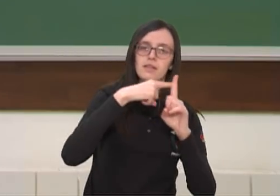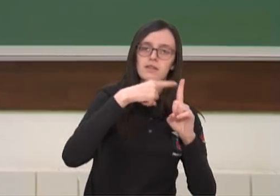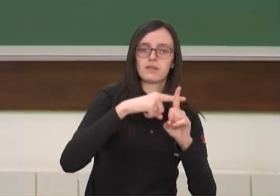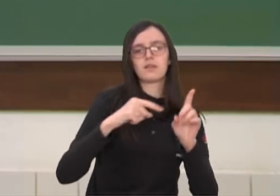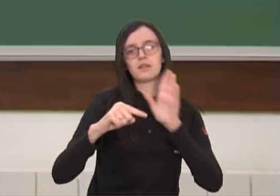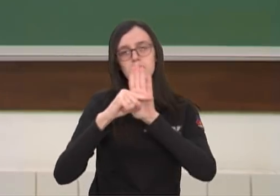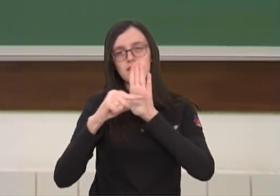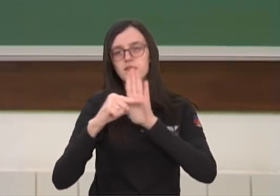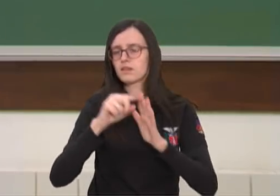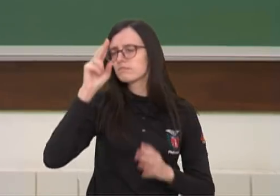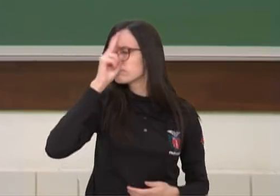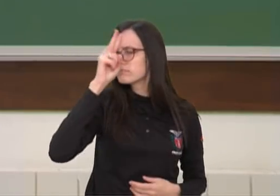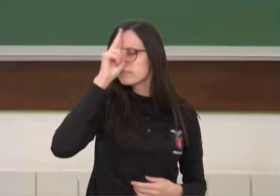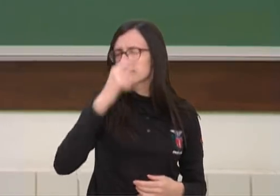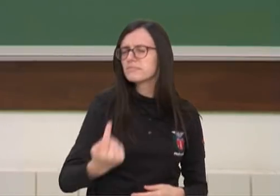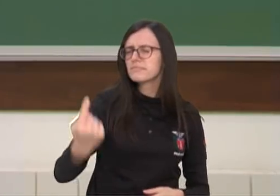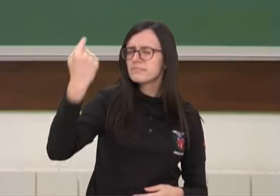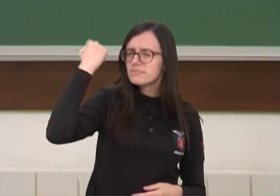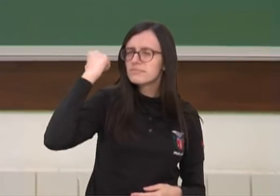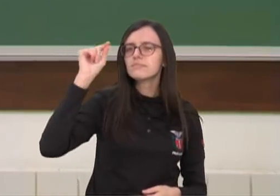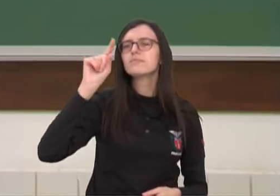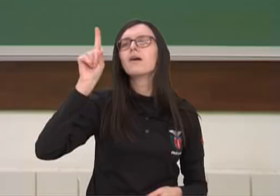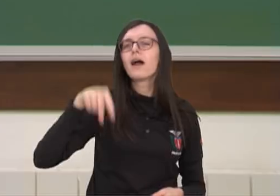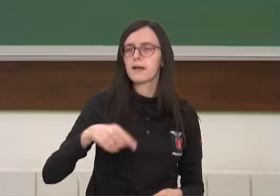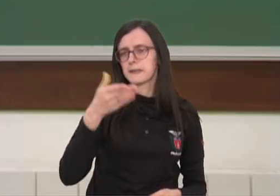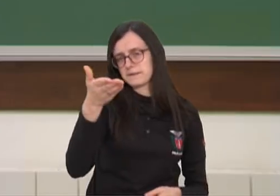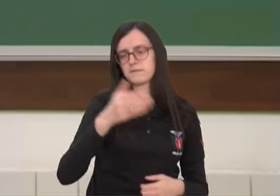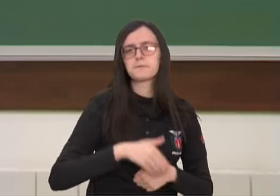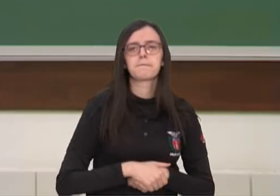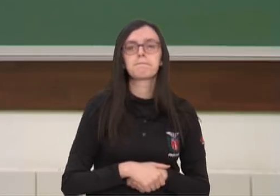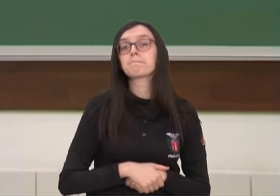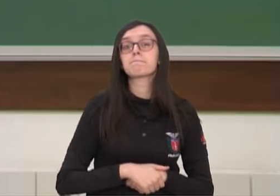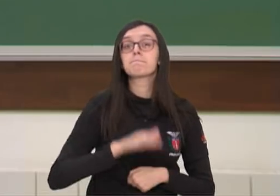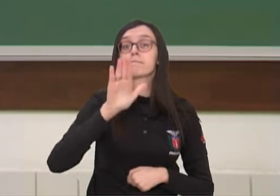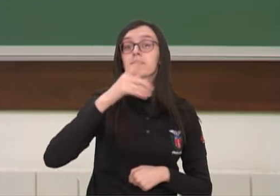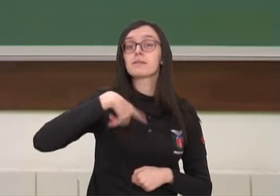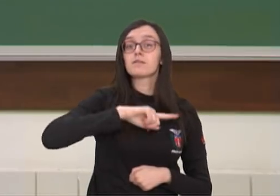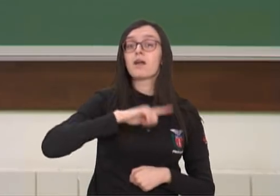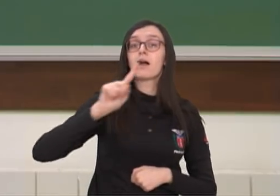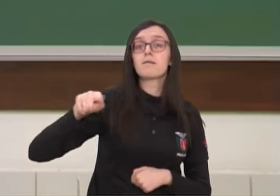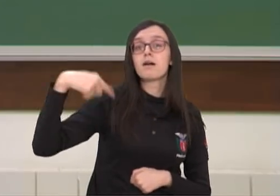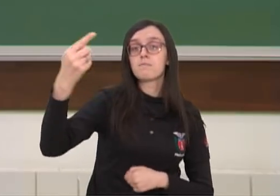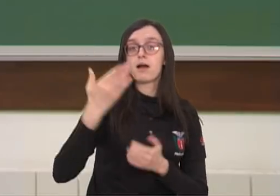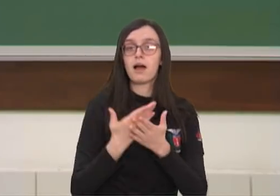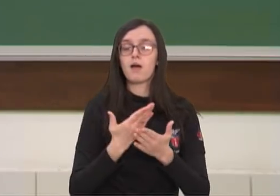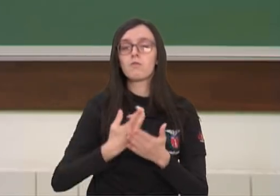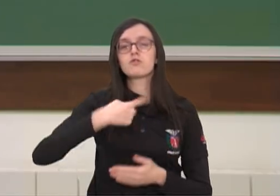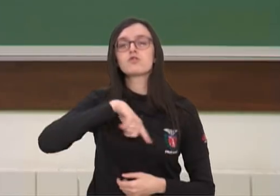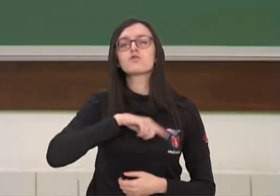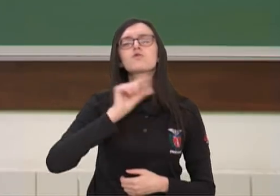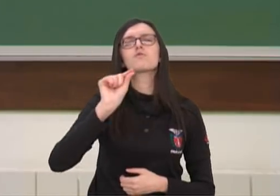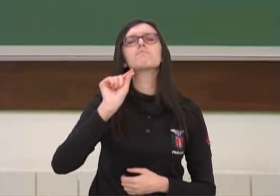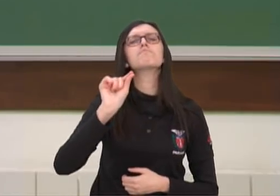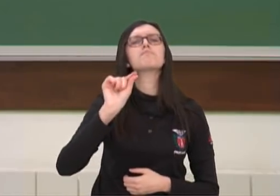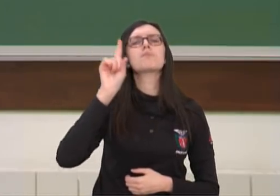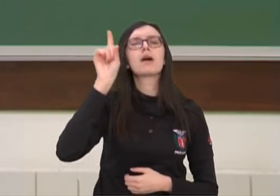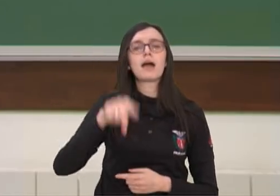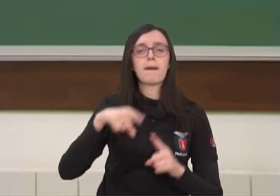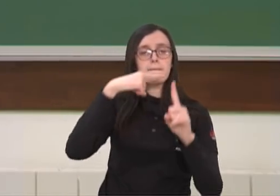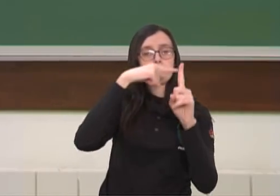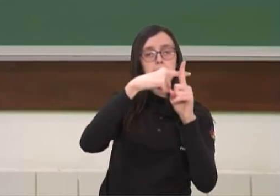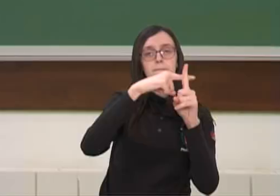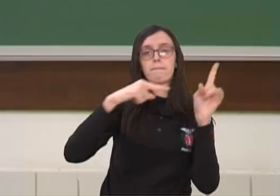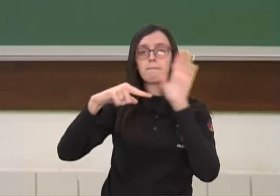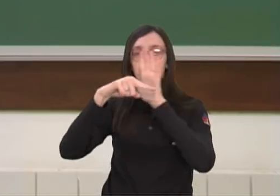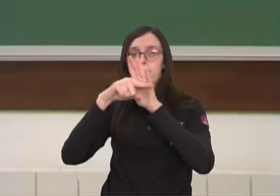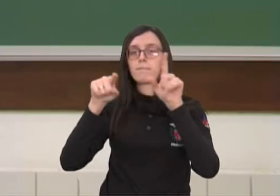subtração, retomando exatamente a parte do algoritmo. Para a nossa próxima aula, a gente vai falar sobre adição e